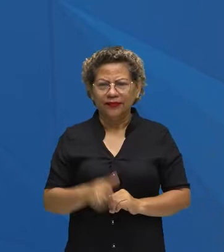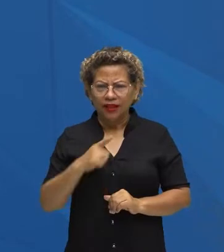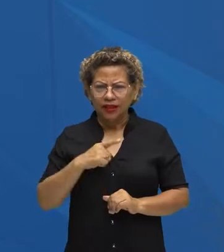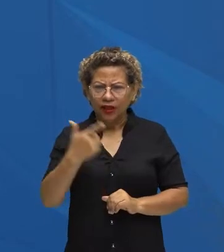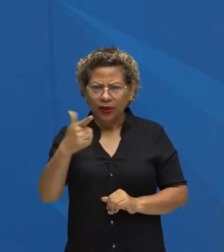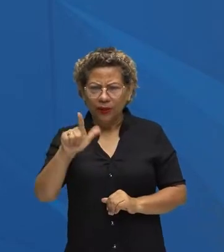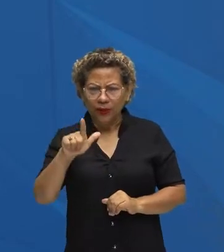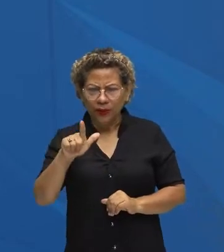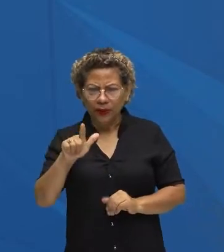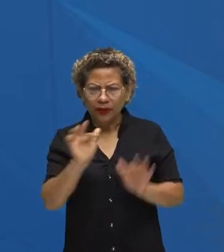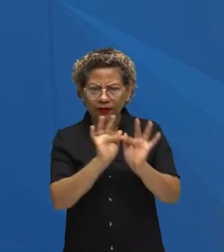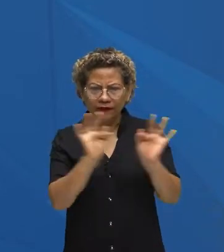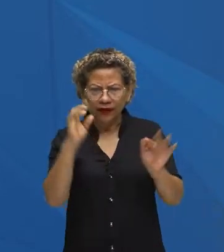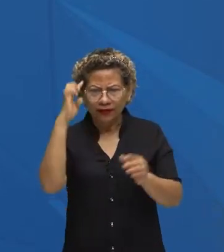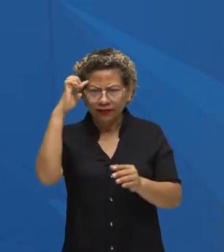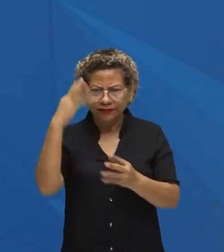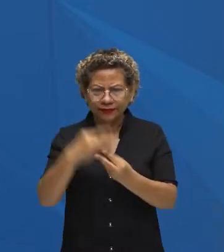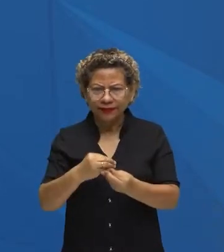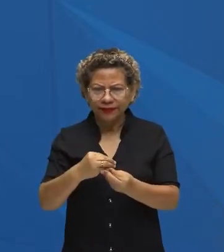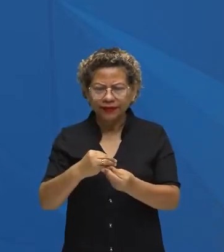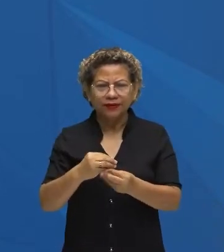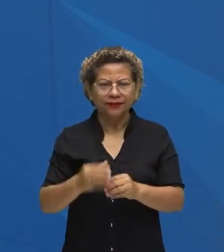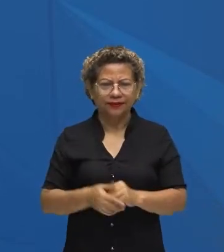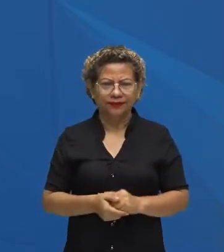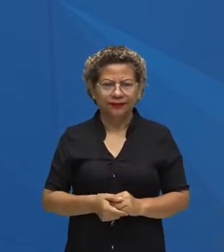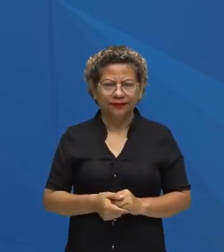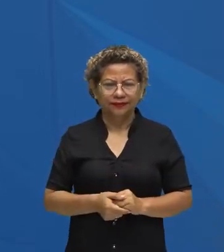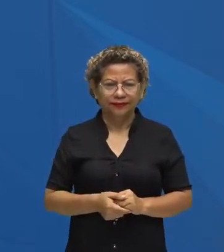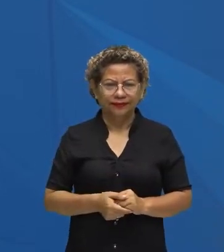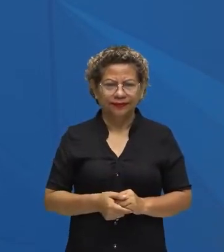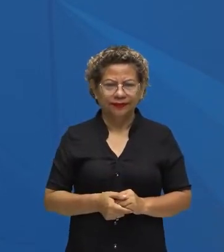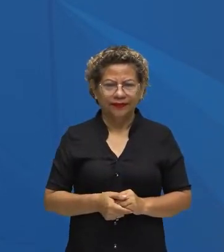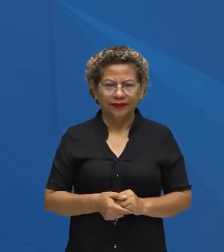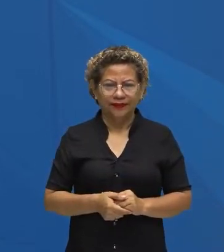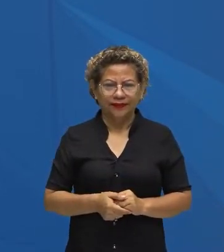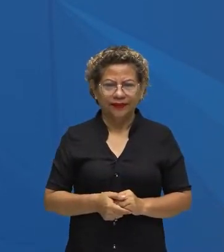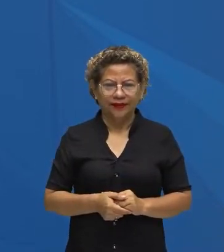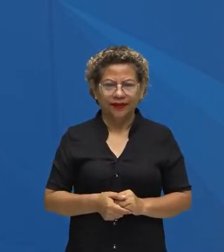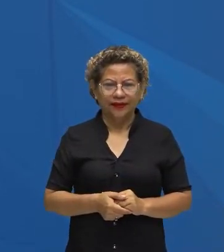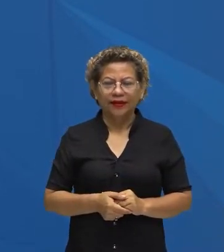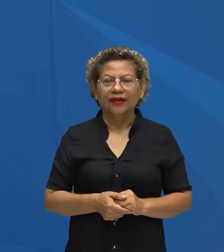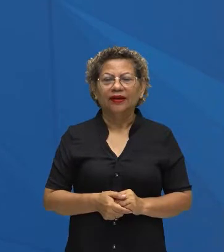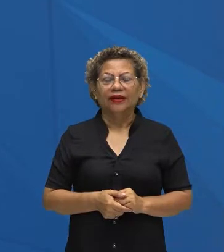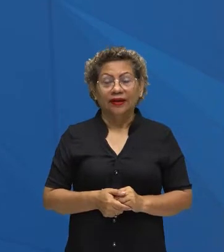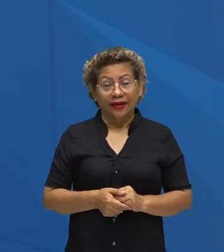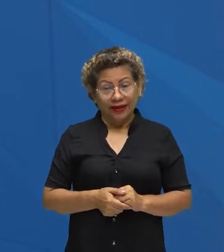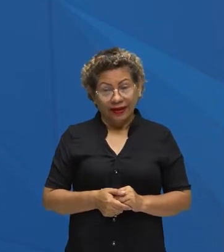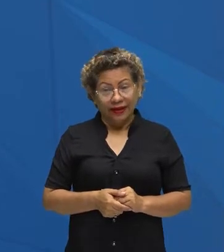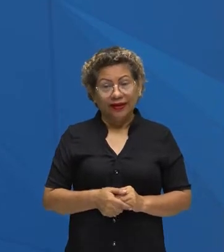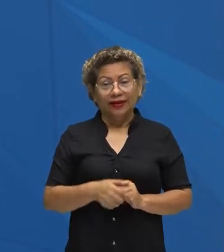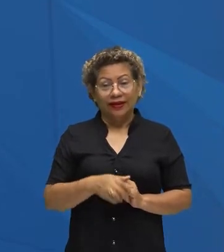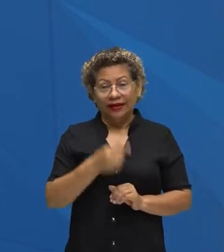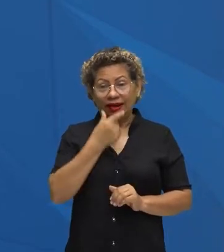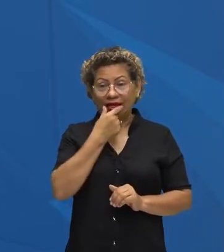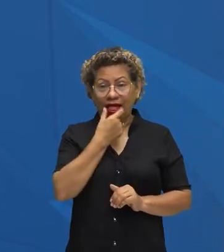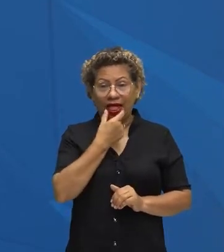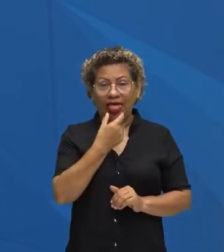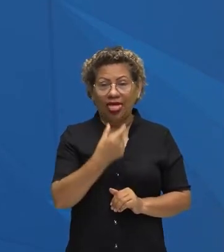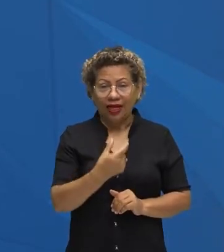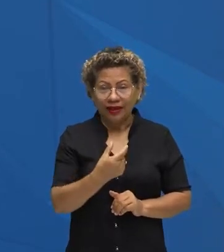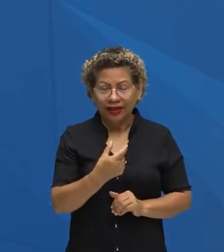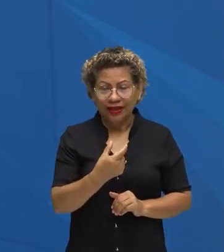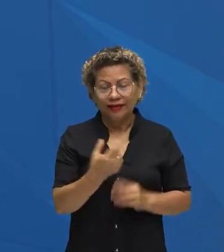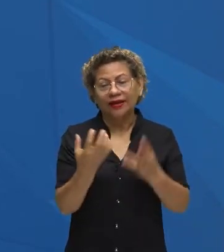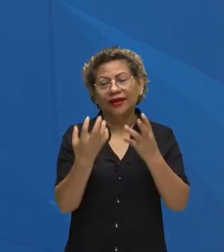mais aí, olha só, tem mais um, tem mais participação. Quem dá língua pede beijo. Esse é novidade pra mim,